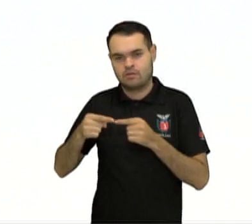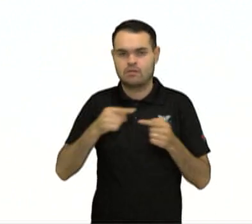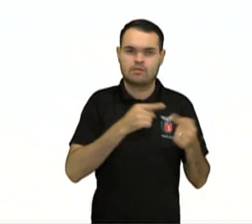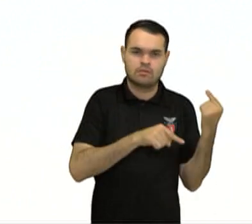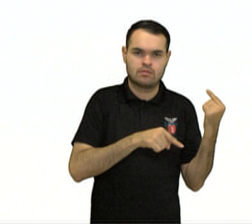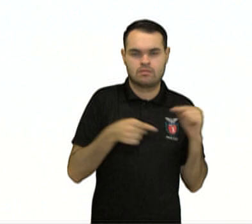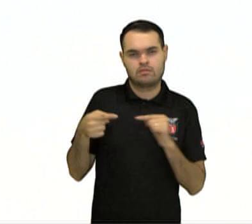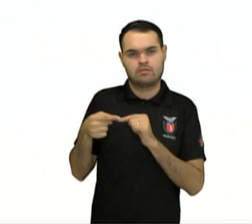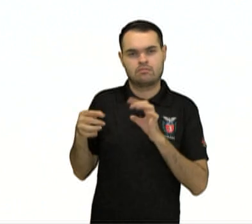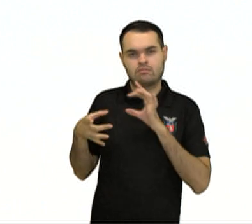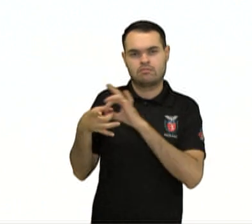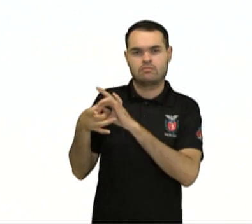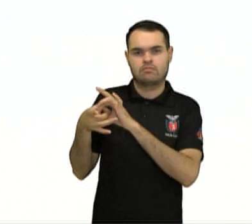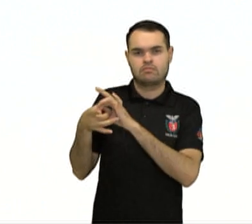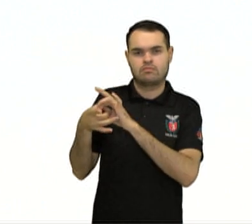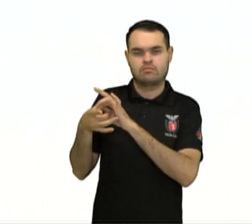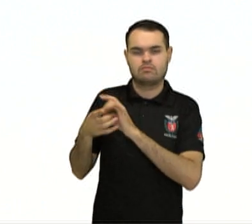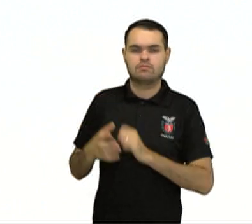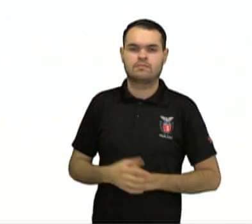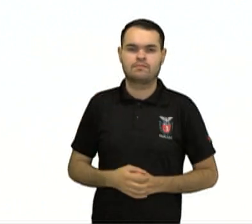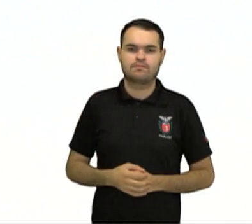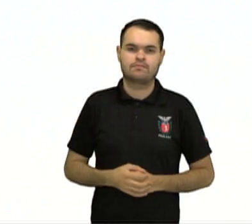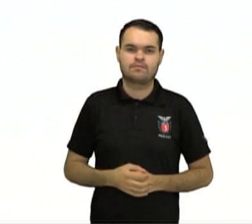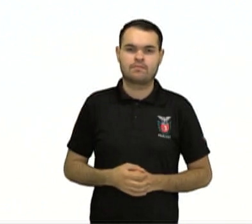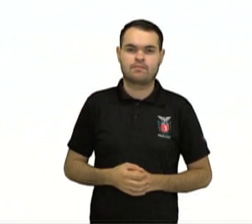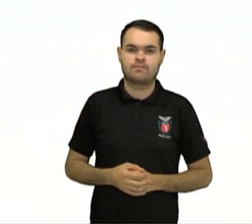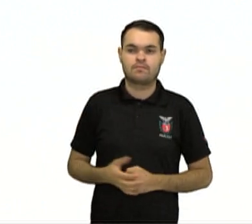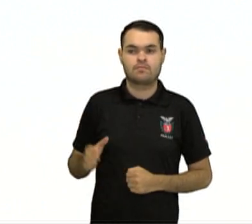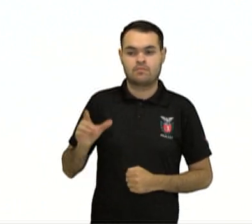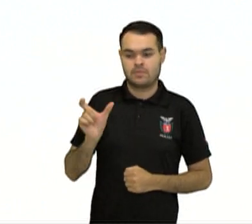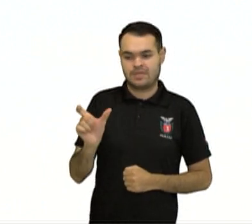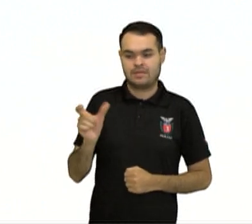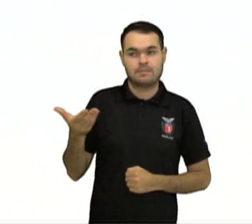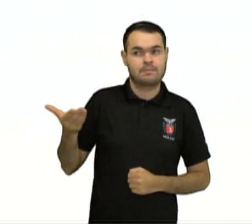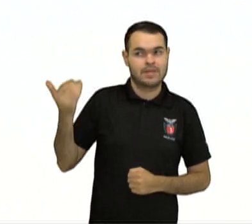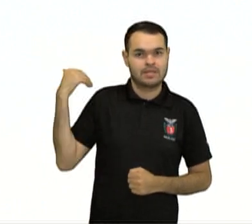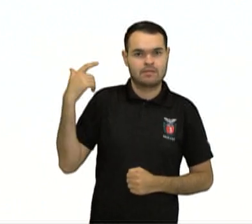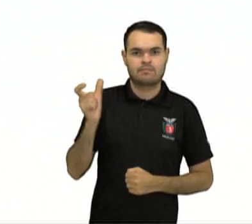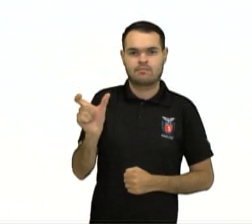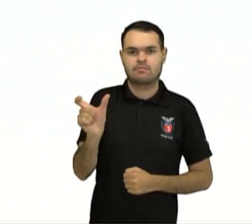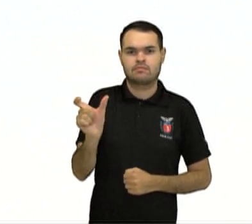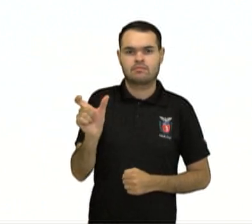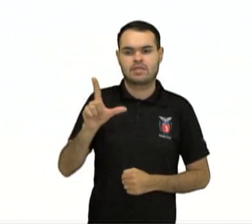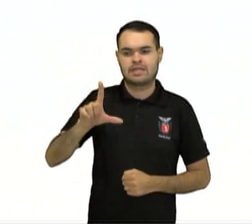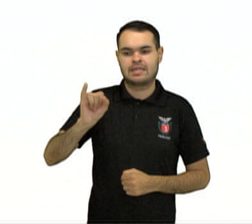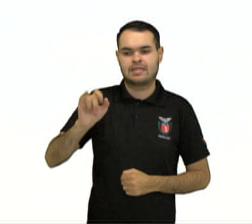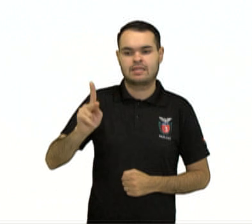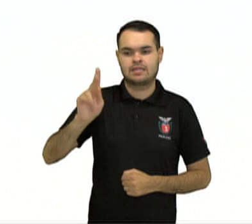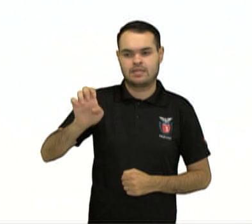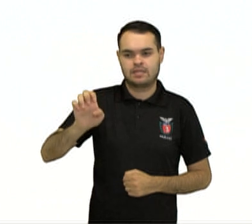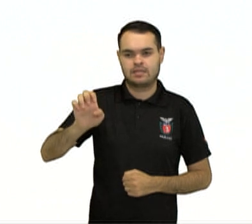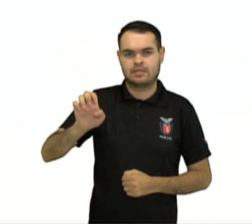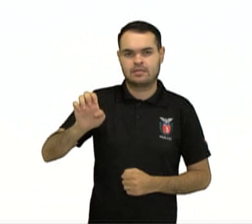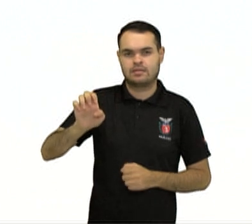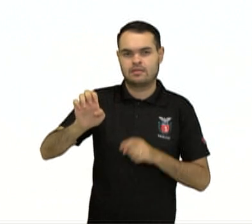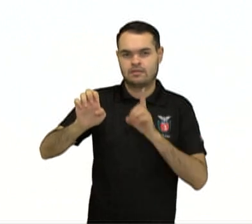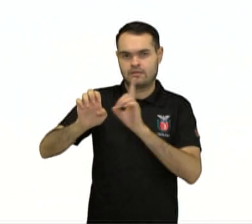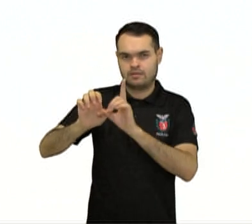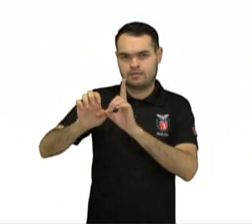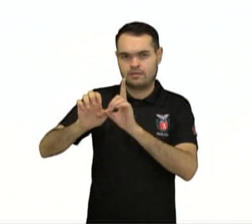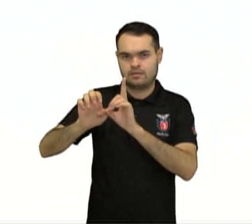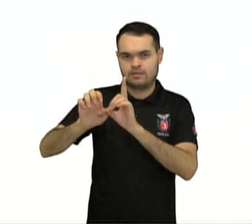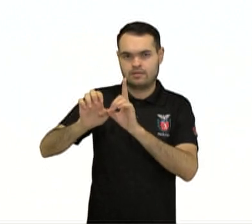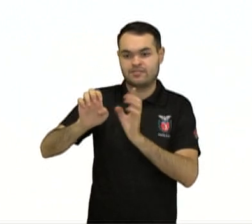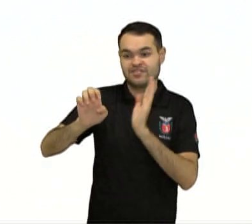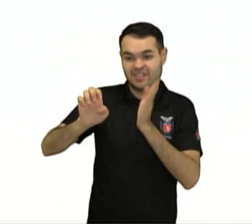é regular, ou seja, passando ele para o passado, basta acrescentar o ed. Mas como o verbo like